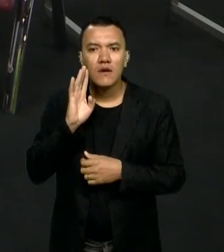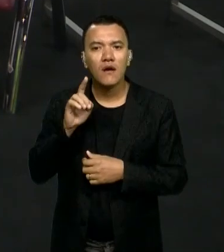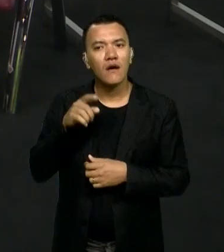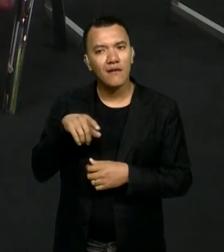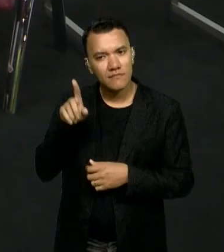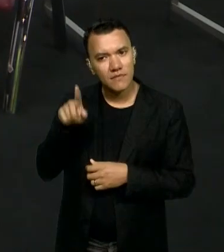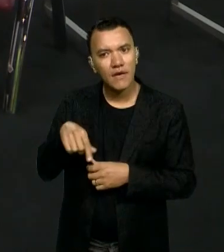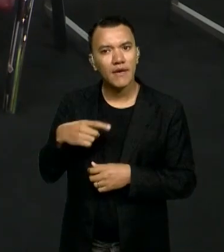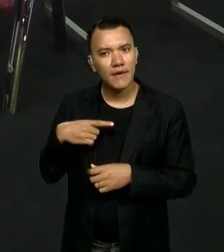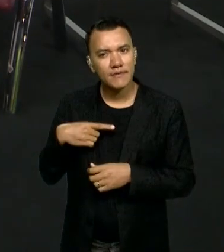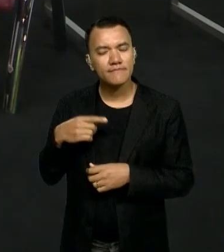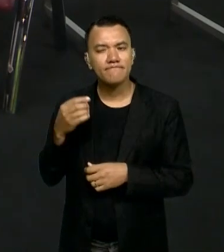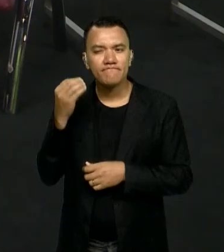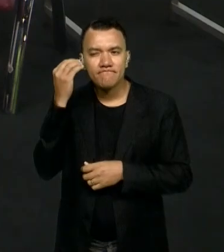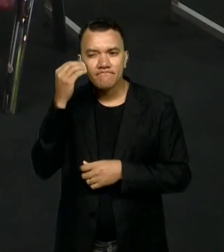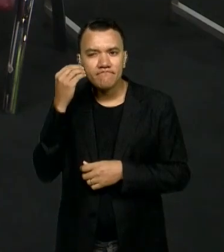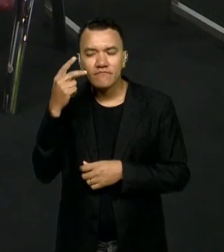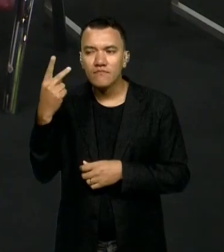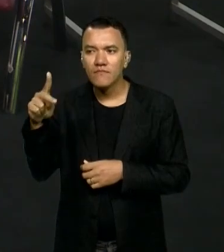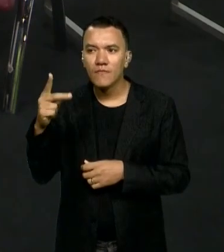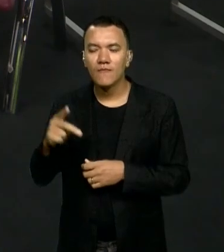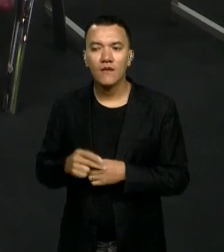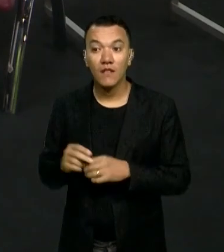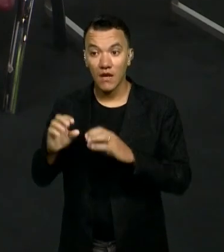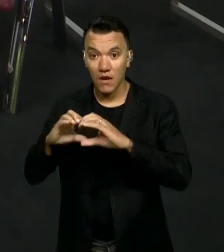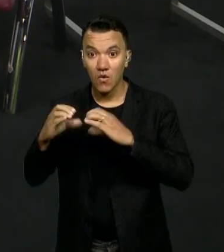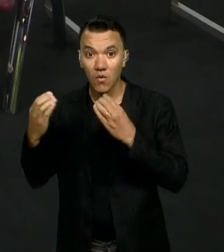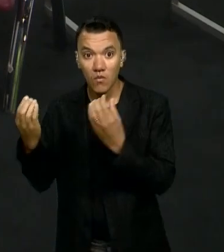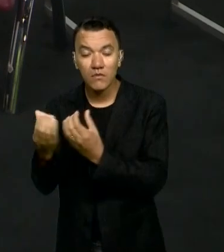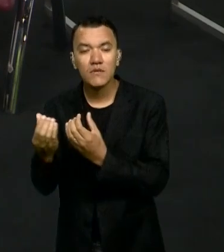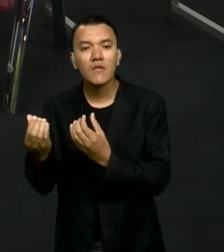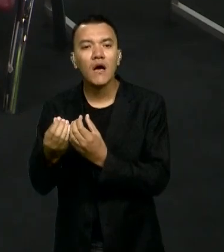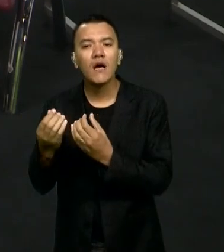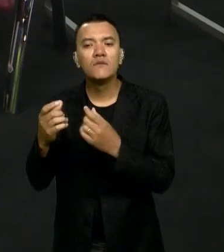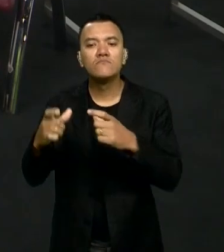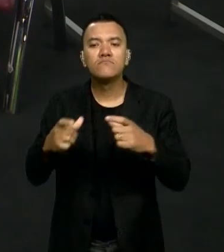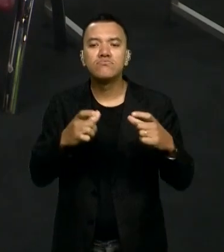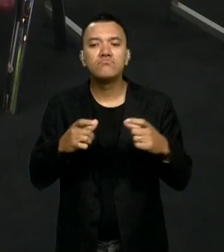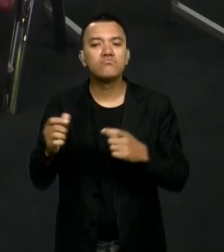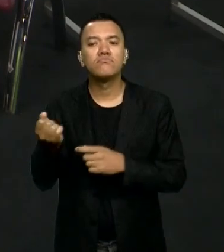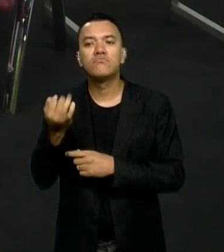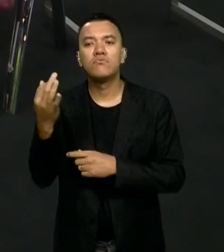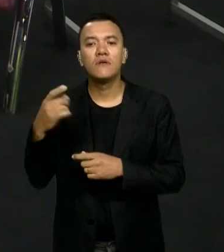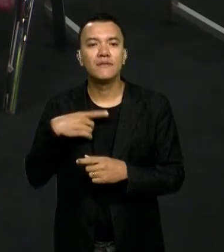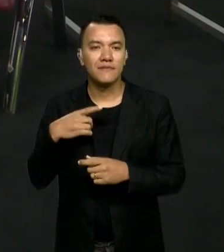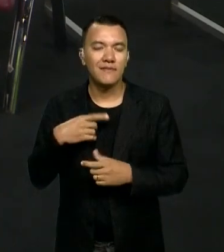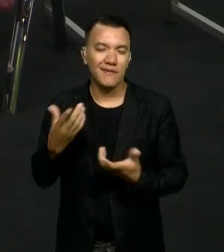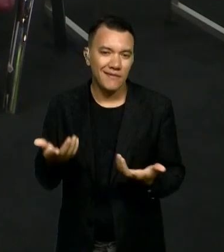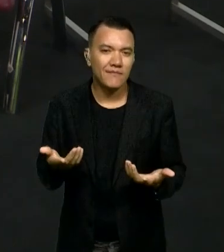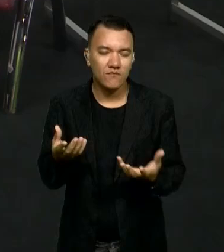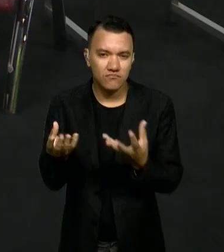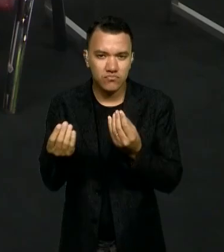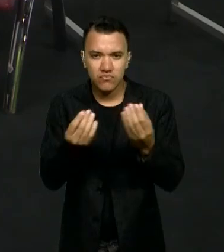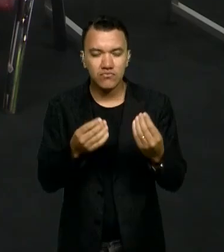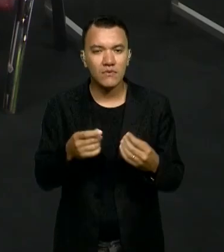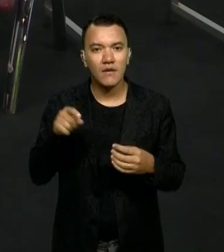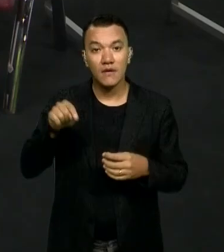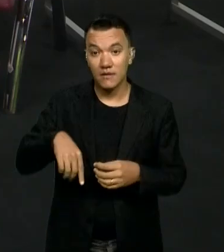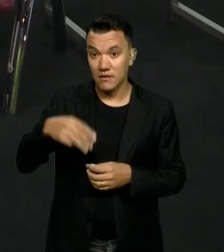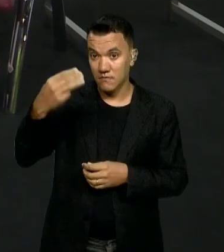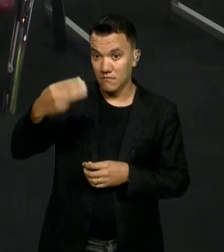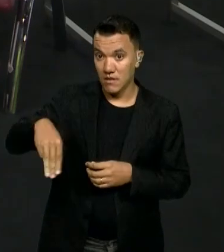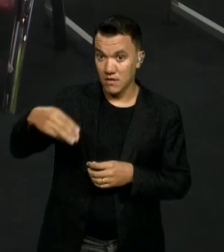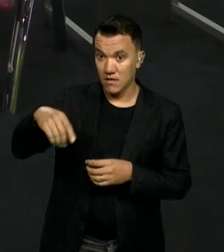é, Josenira? Essa experiência de vocês, quantas comunidades envolvidas, a gente que está no Maranhão, que é terra de, né, mais de 70%